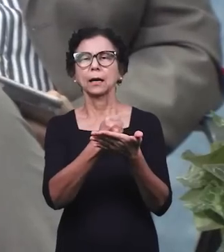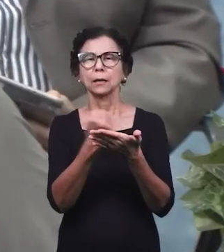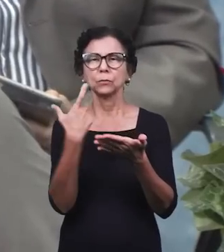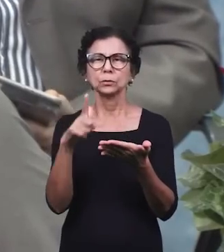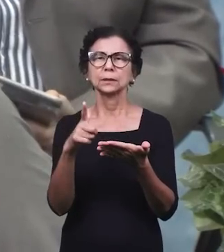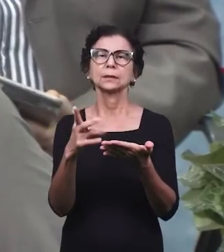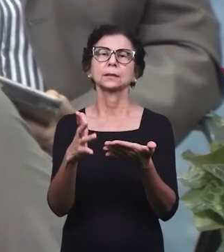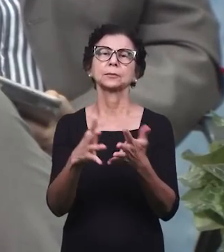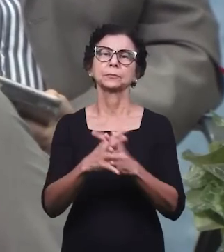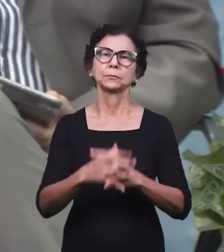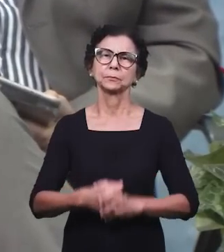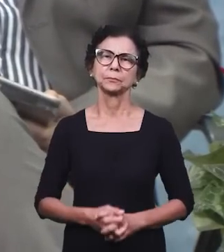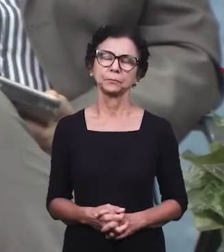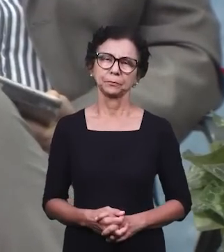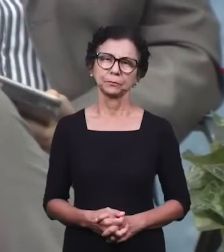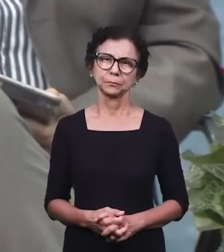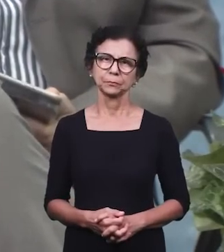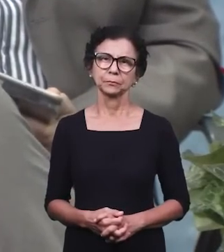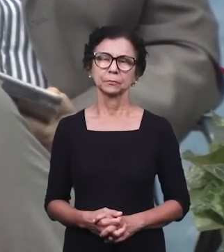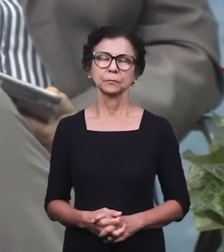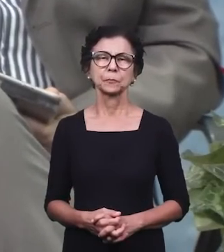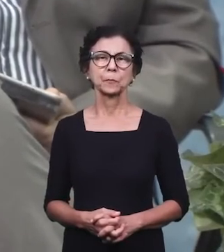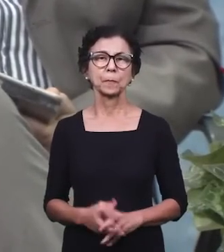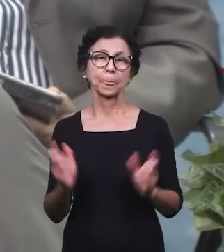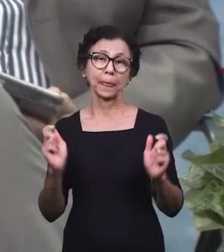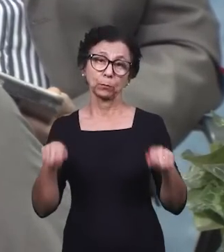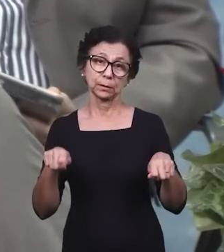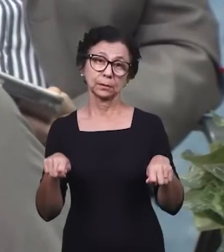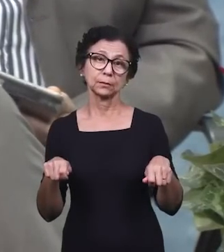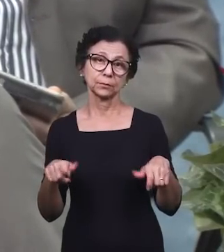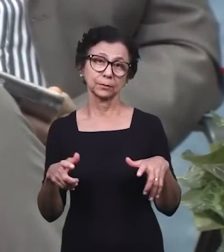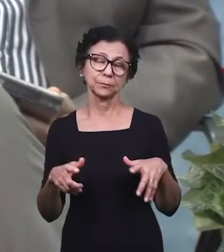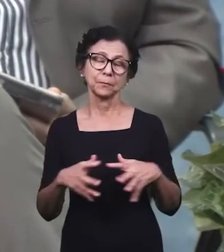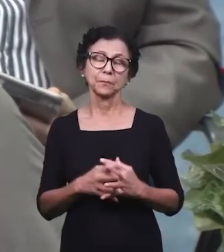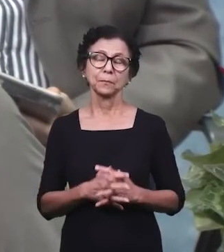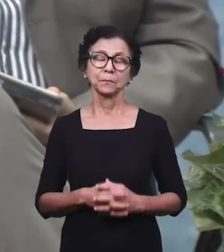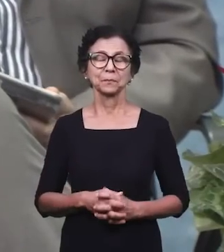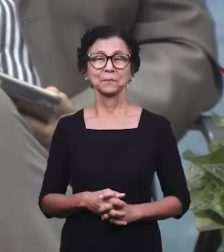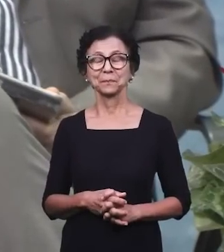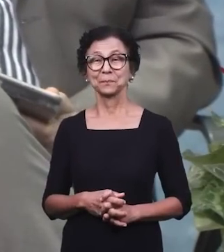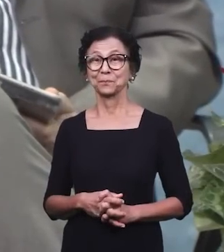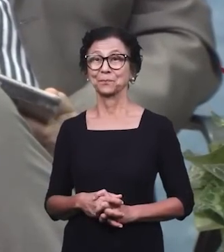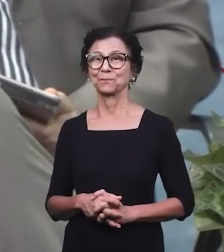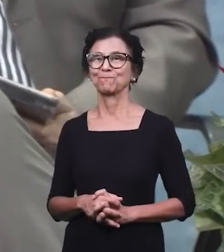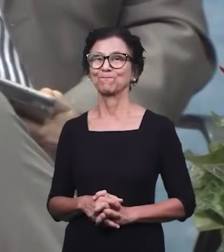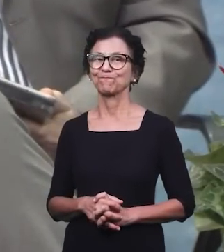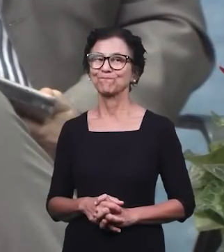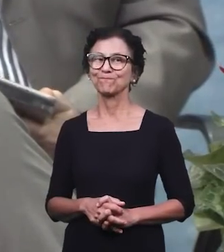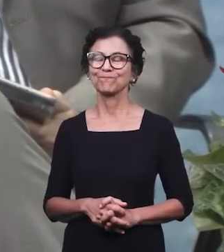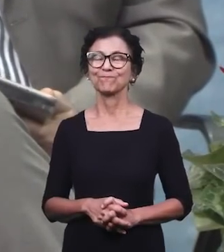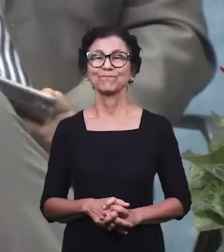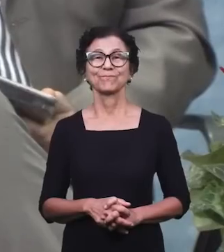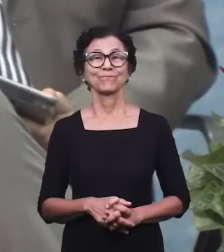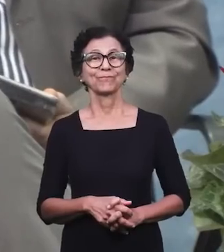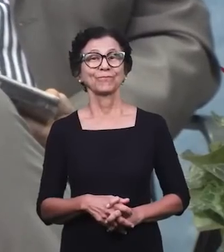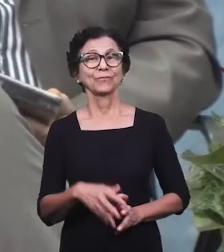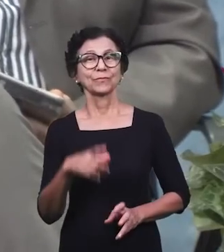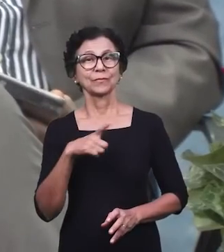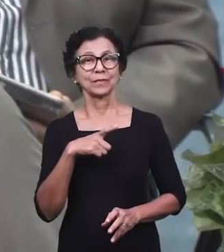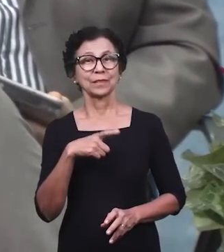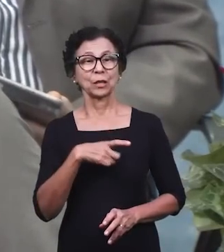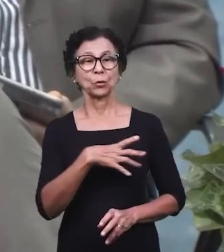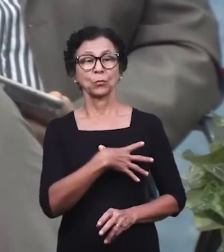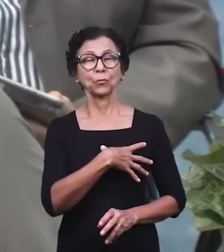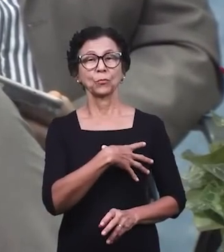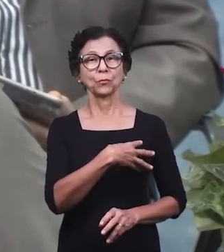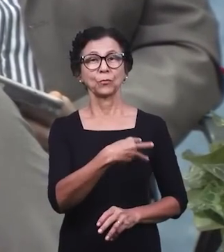toda. Isso é normal, né? É possível, é possível. Agora, quando entra um filho, né, na